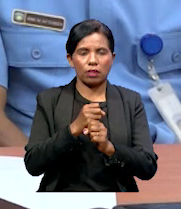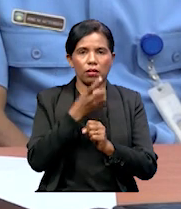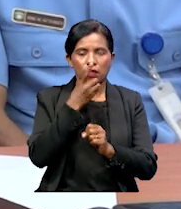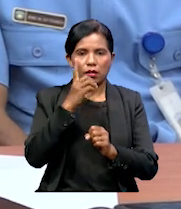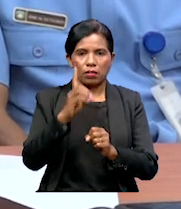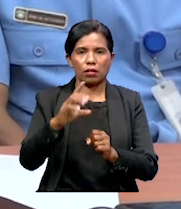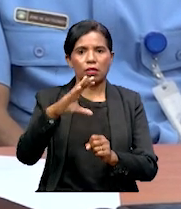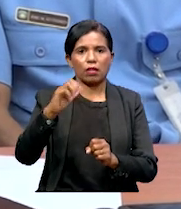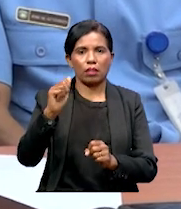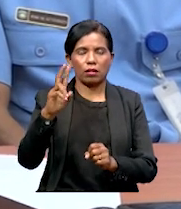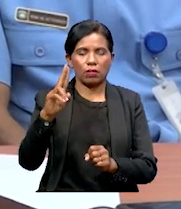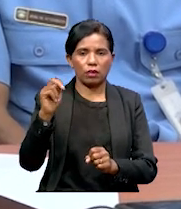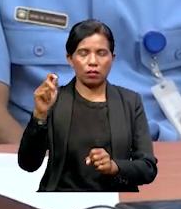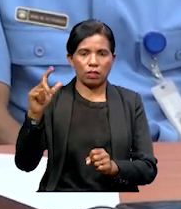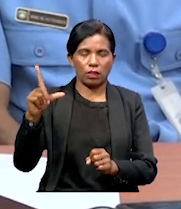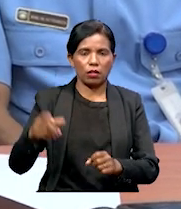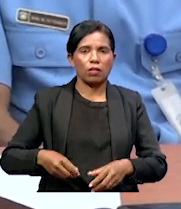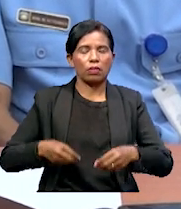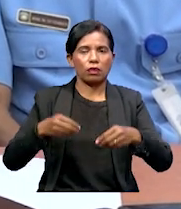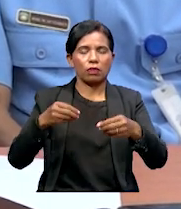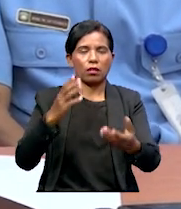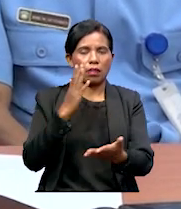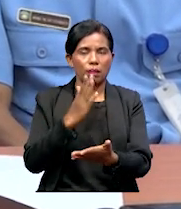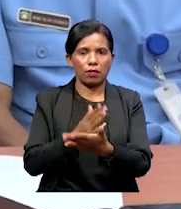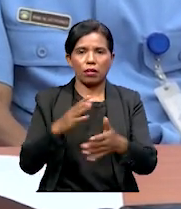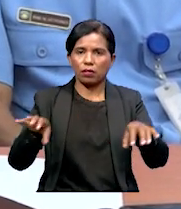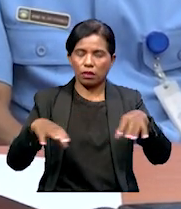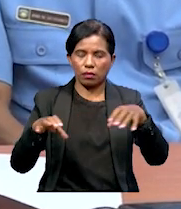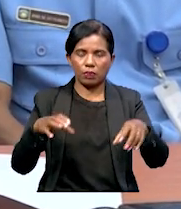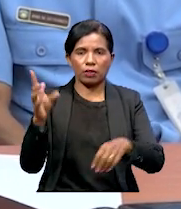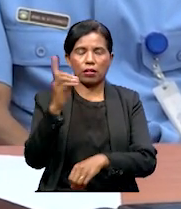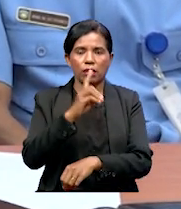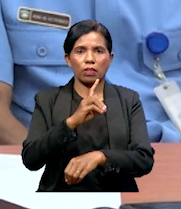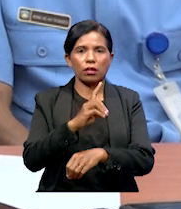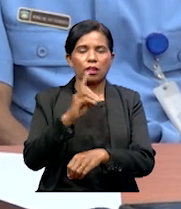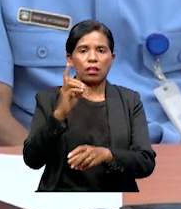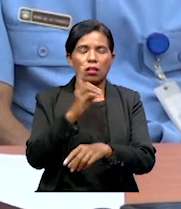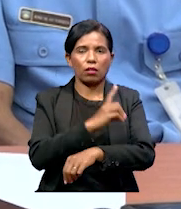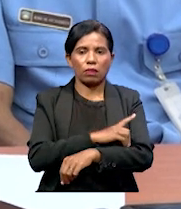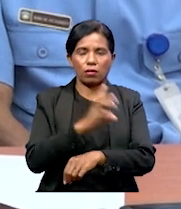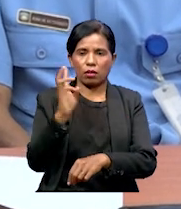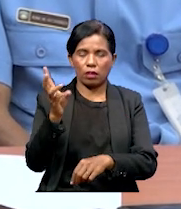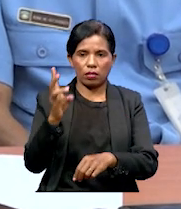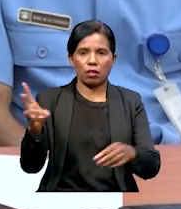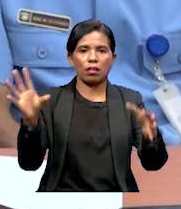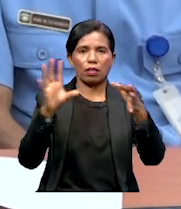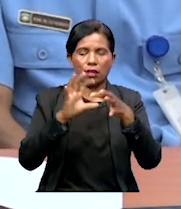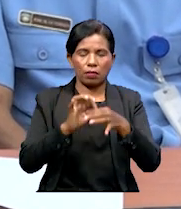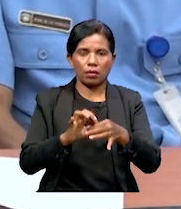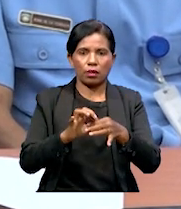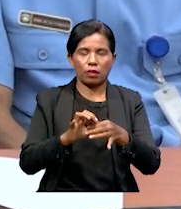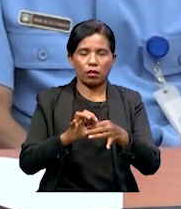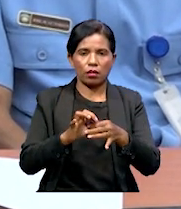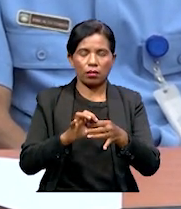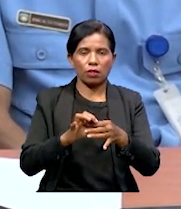cautelares ori fo suspensão preventiva durante 60 dias ba membro comando